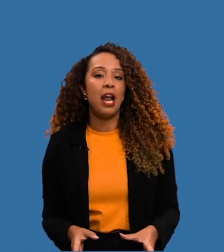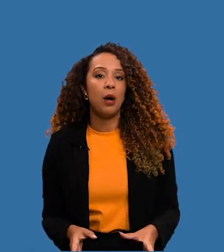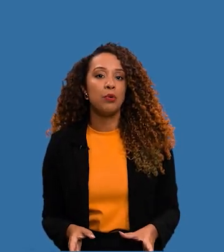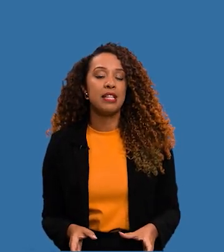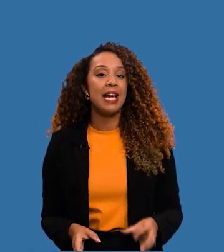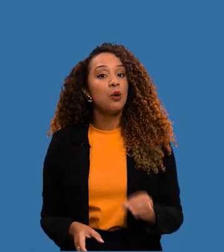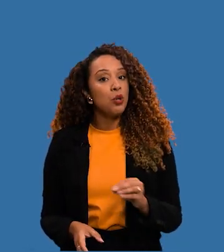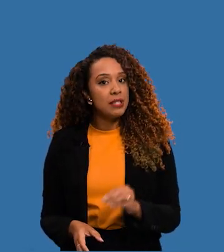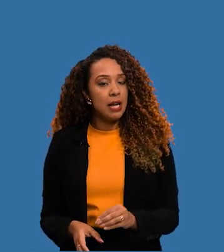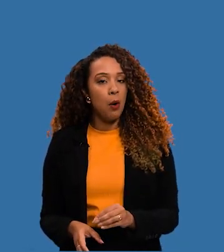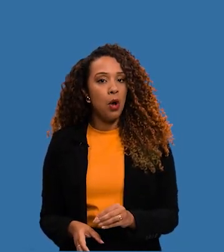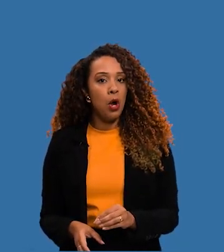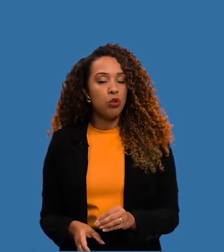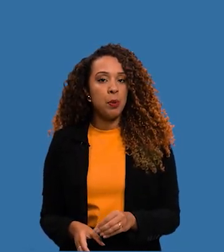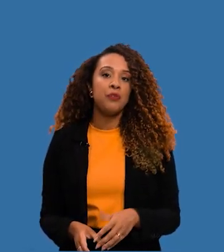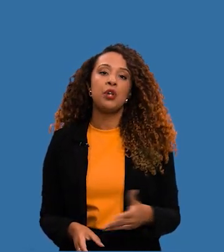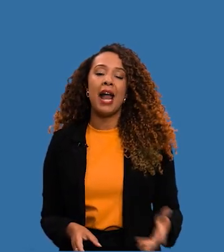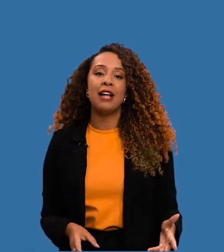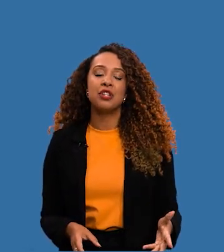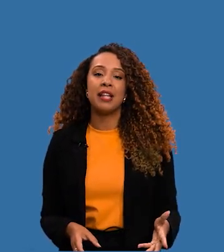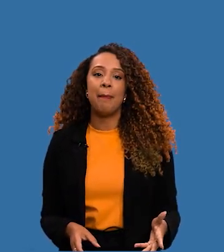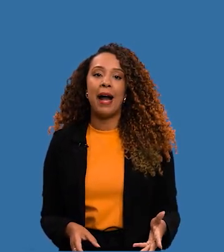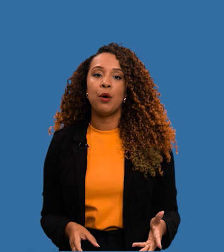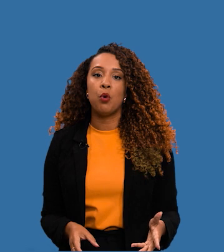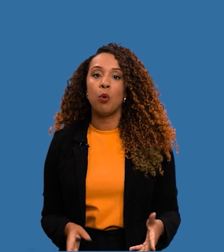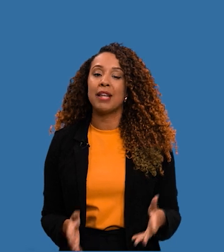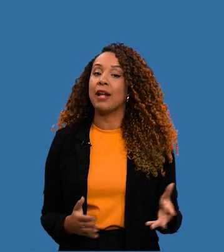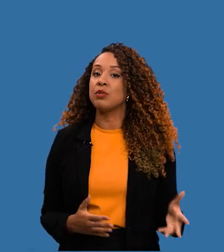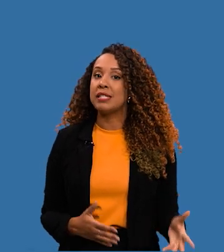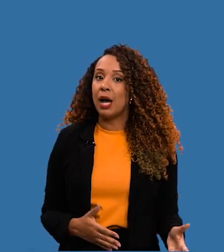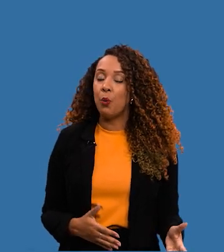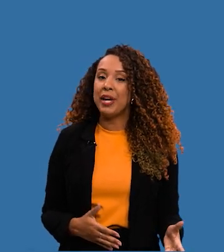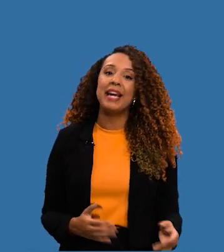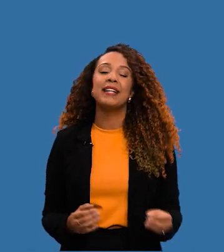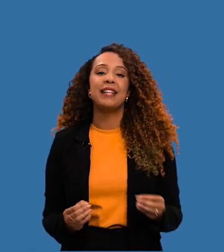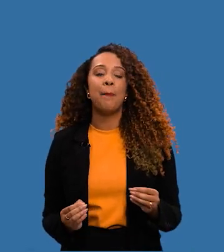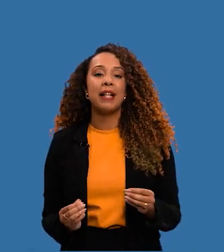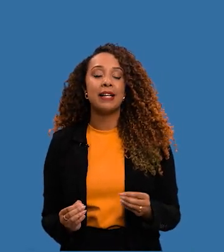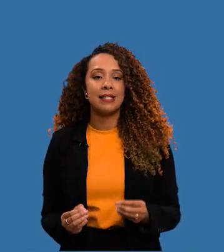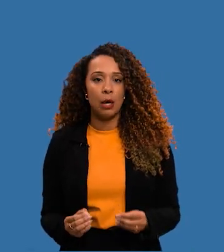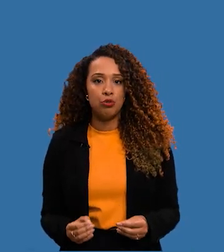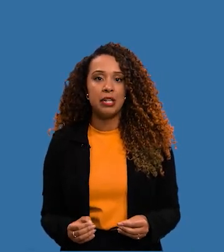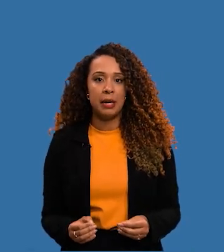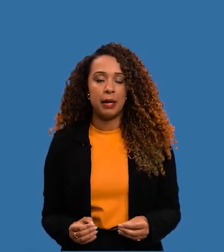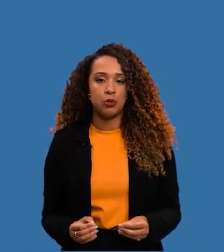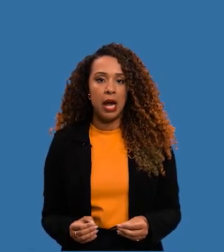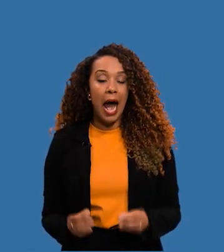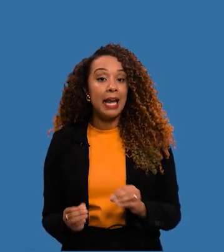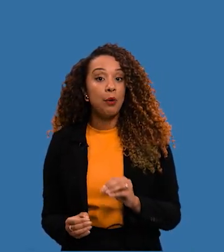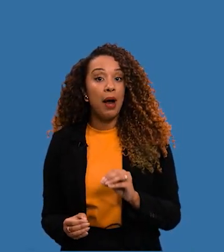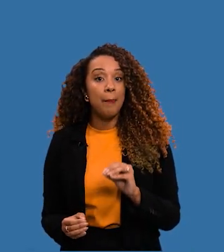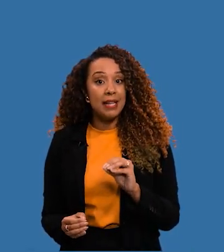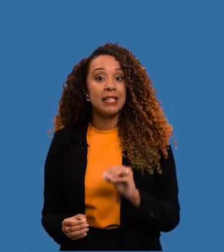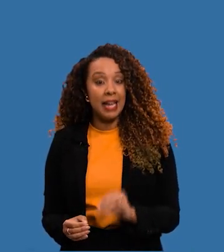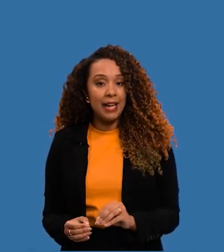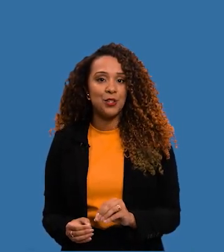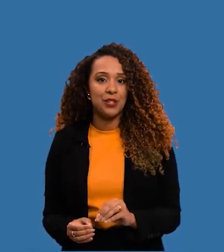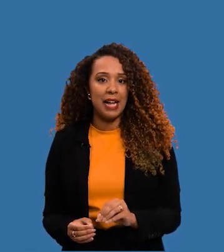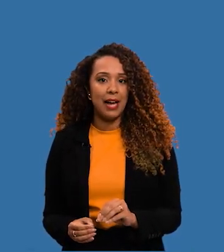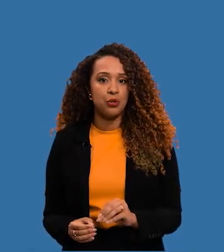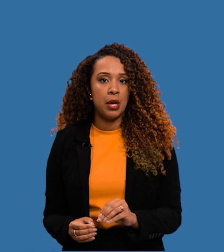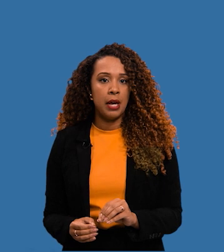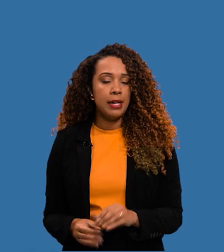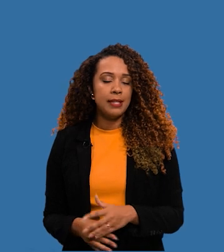quando falamos em inclusão, os profissionais que trabalham com tradução e interpretação de Libras, a língua brasileira